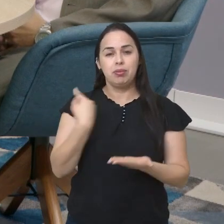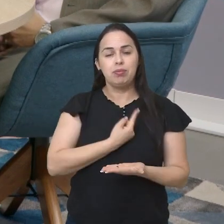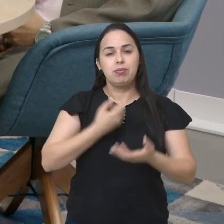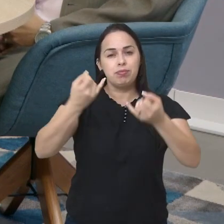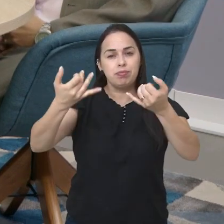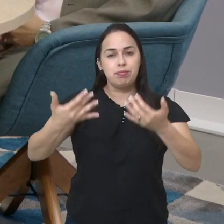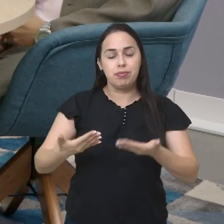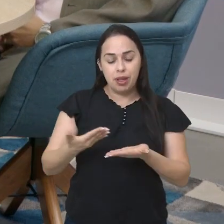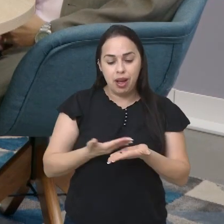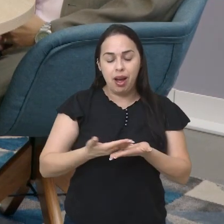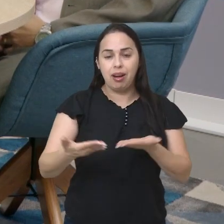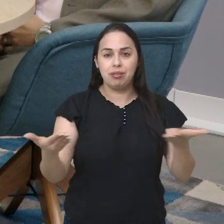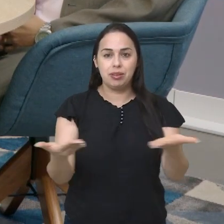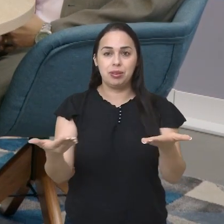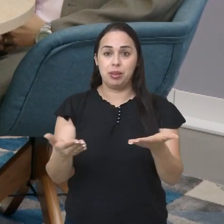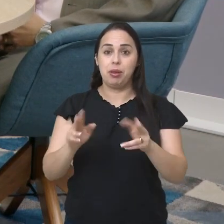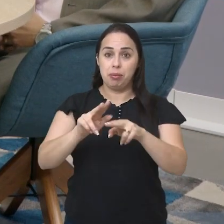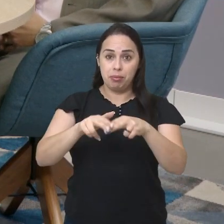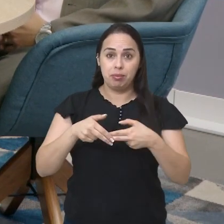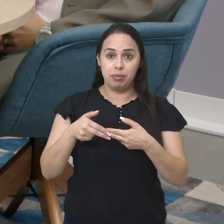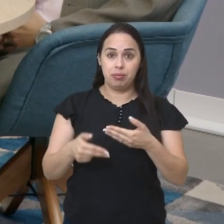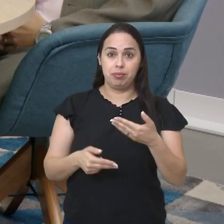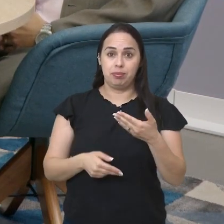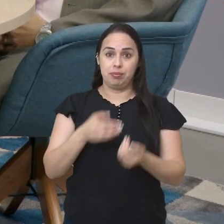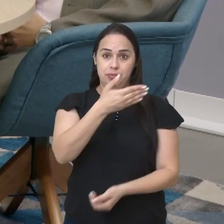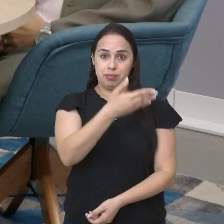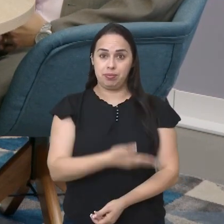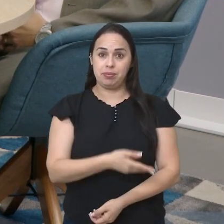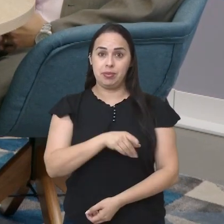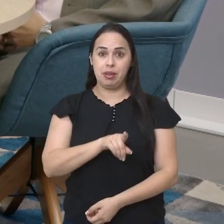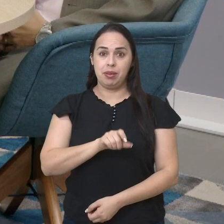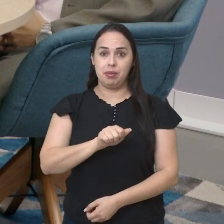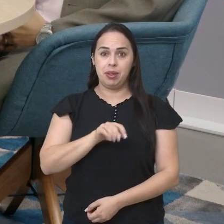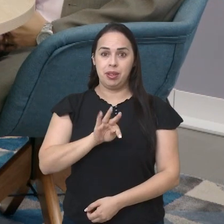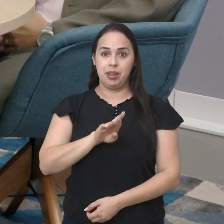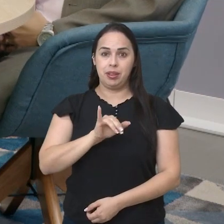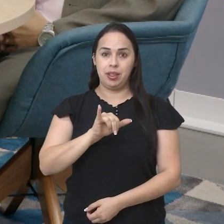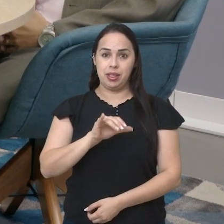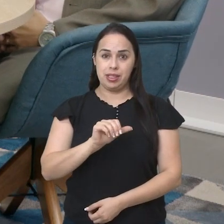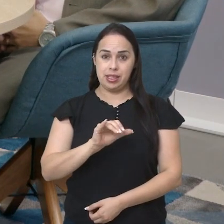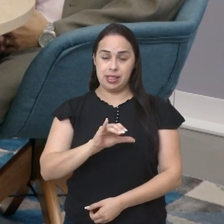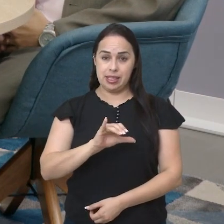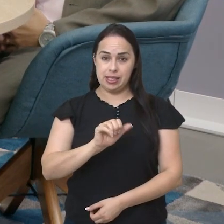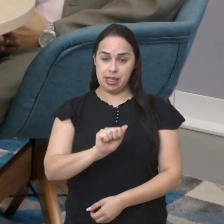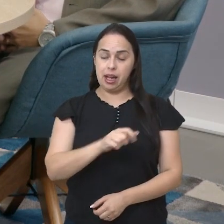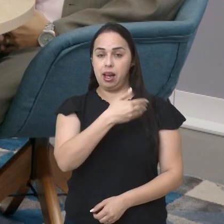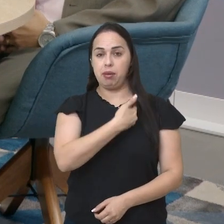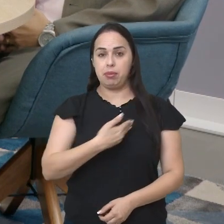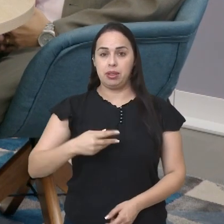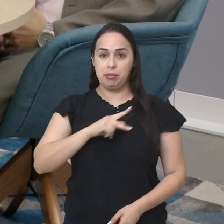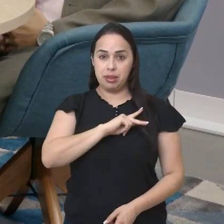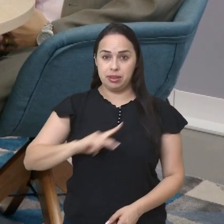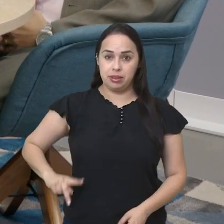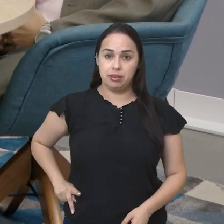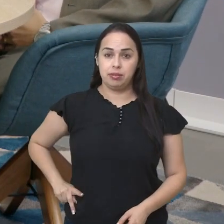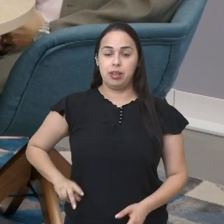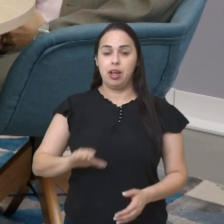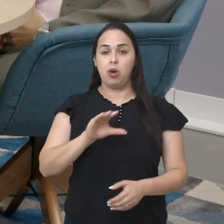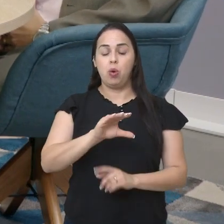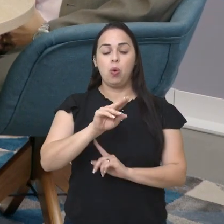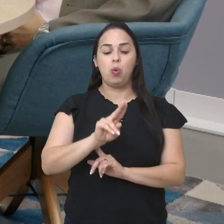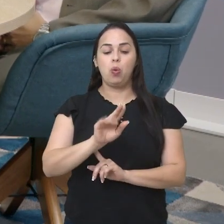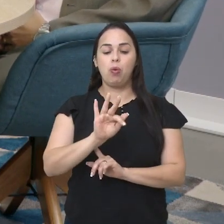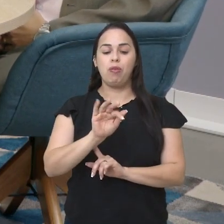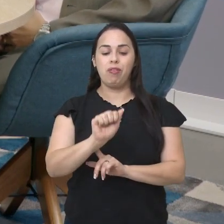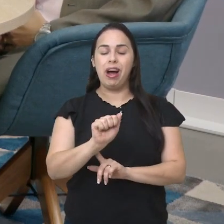a partir de agora. Por isso, eu recebo a Patrícia Calassi, que é presidente da CUFA, a Central Única das Favelas aqui de São José dos